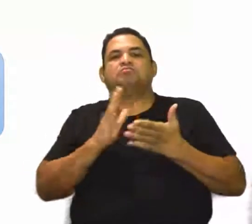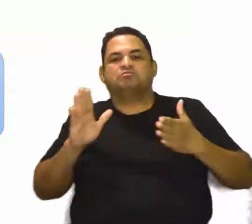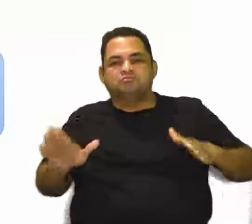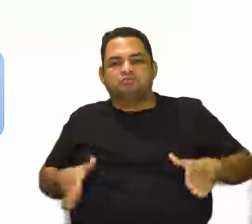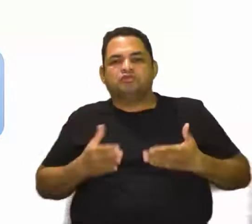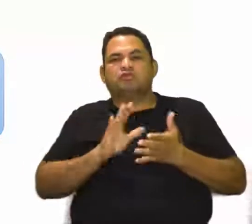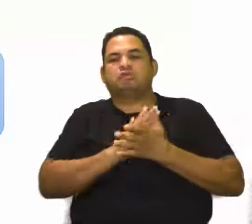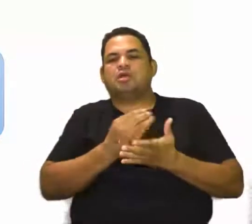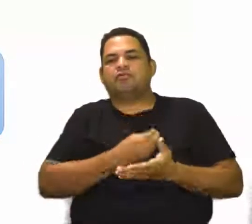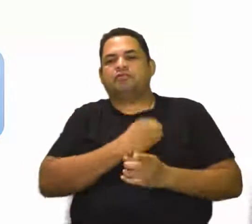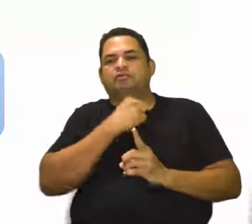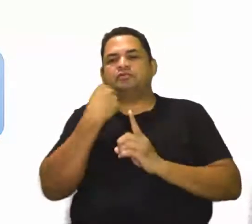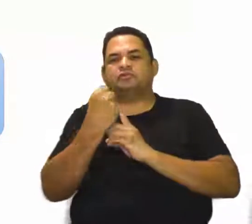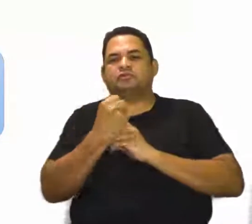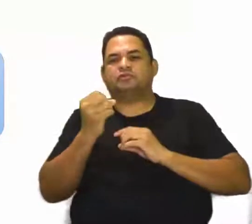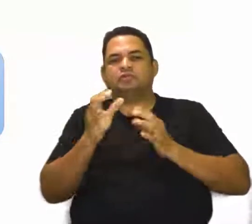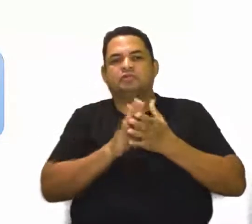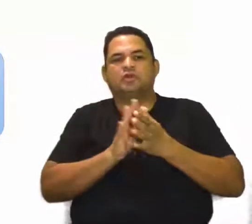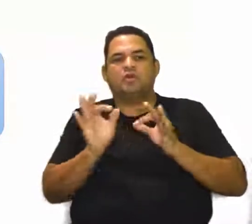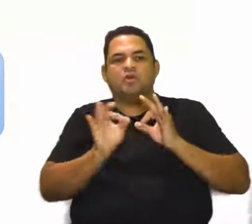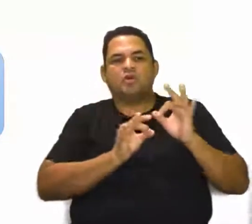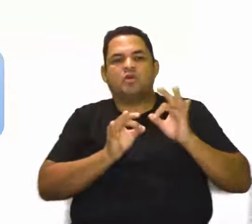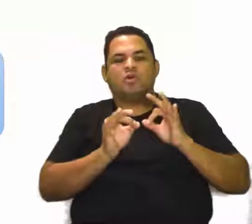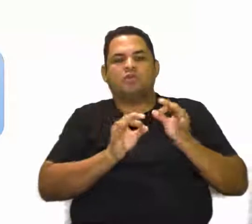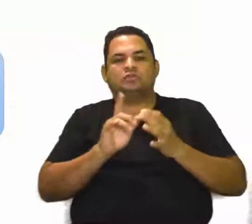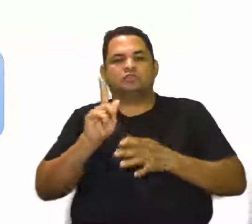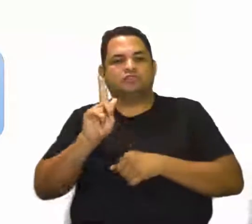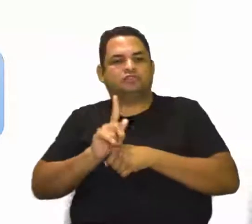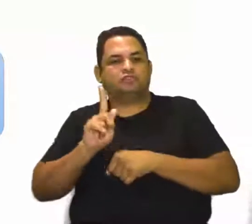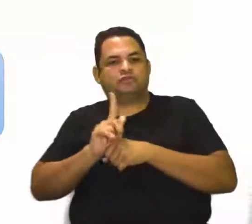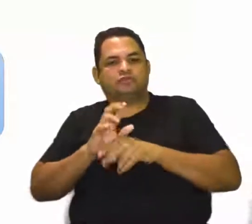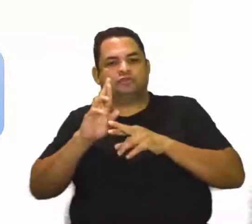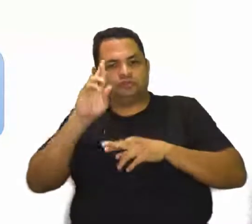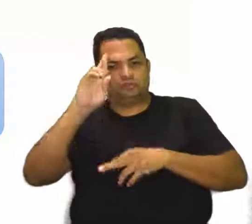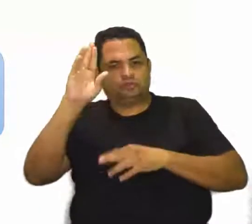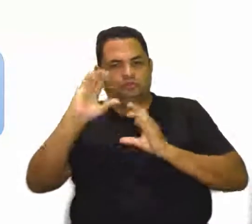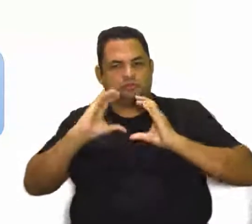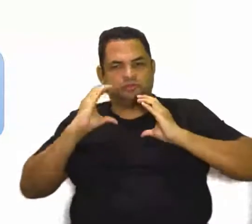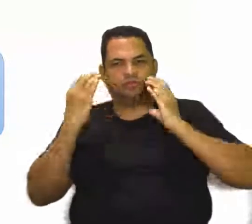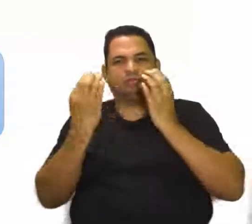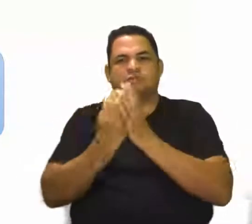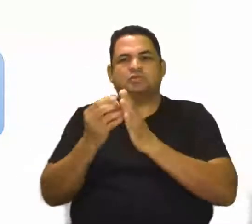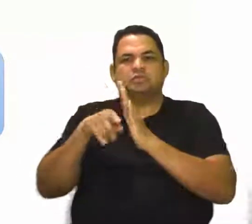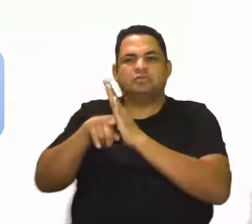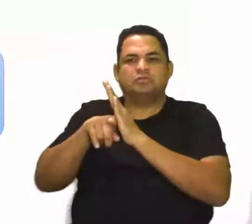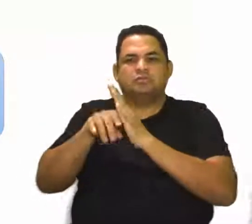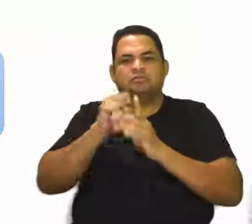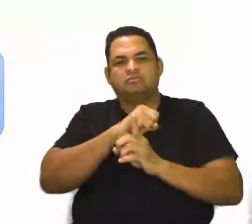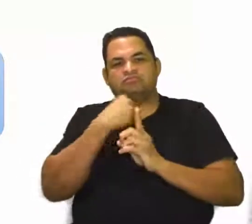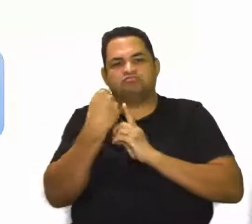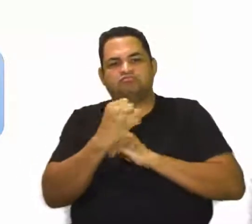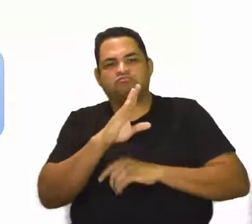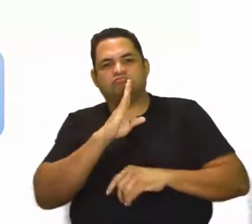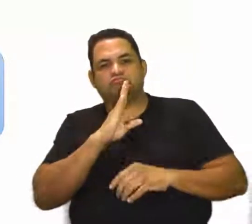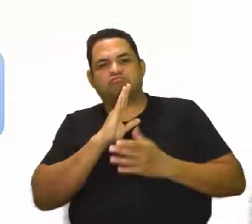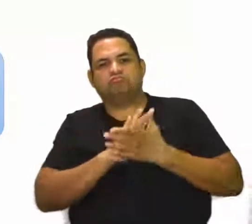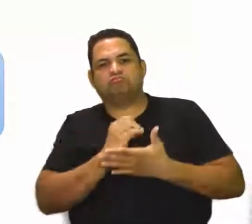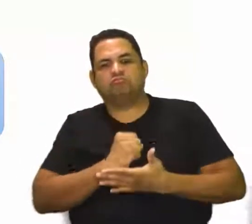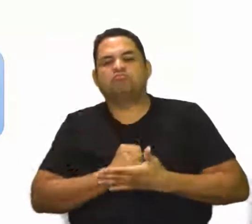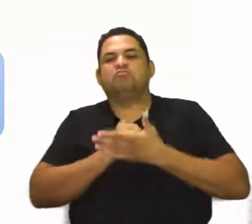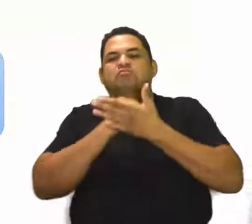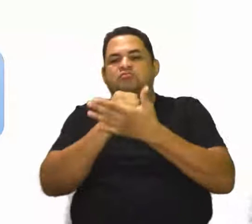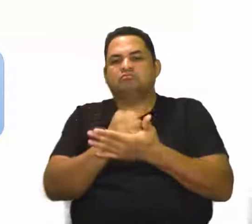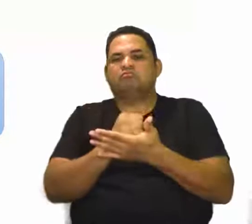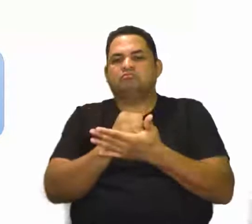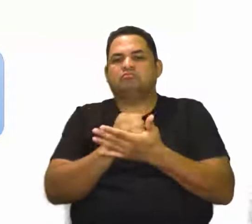convivência social, a formação de gestores e lideranças comunitárias, também incentiva a pesquisa, a socialização do conhecimento